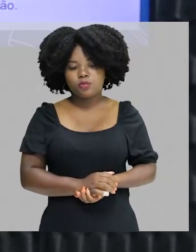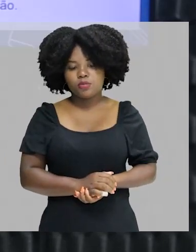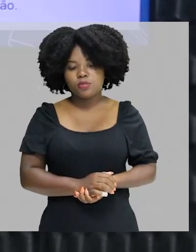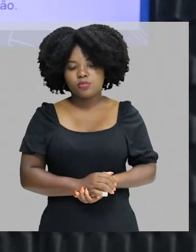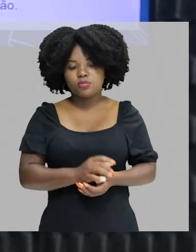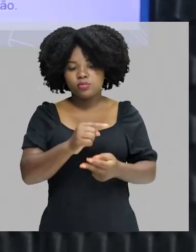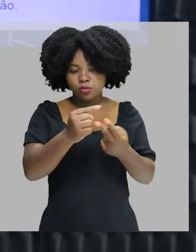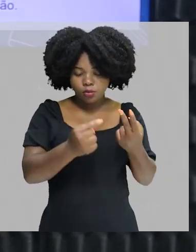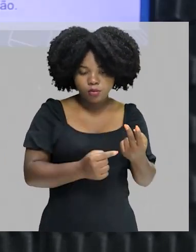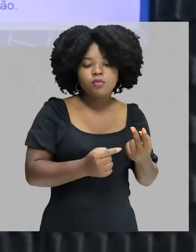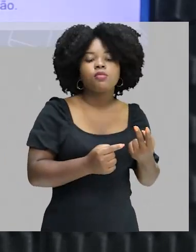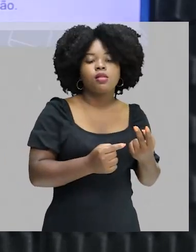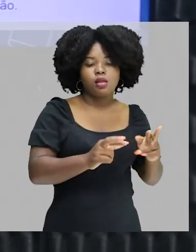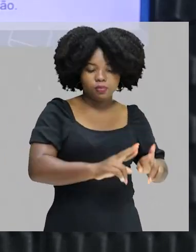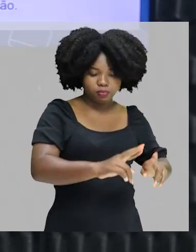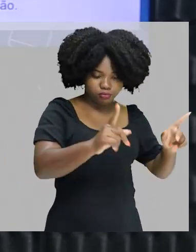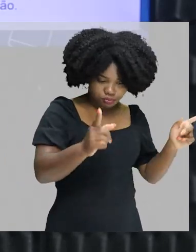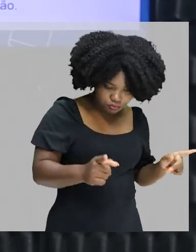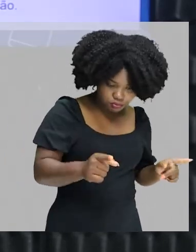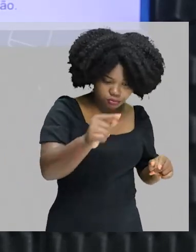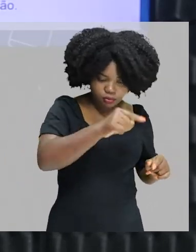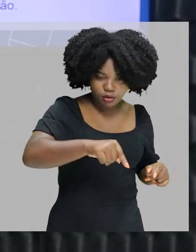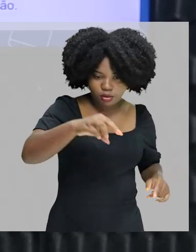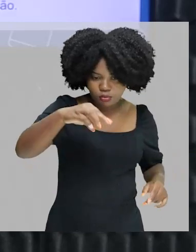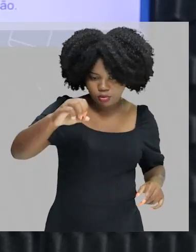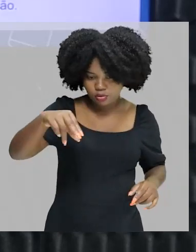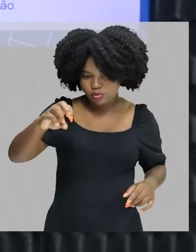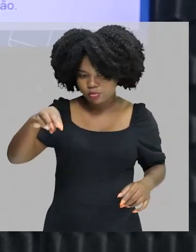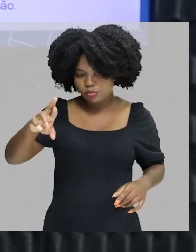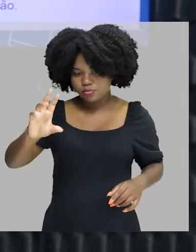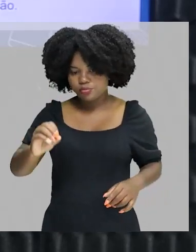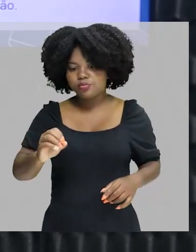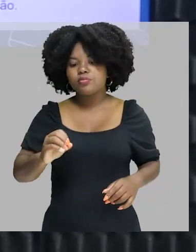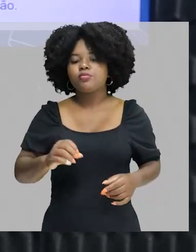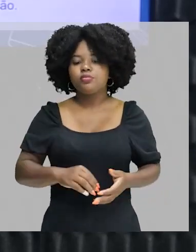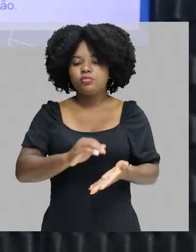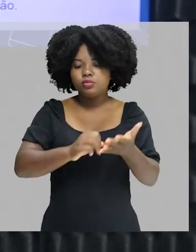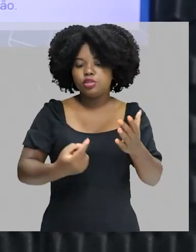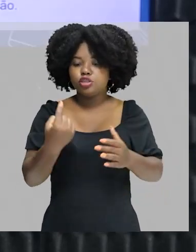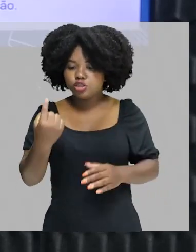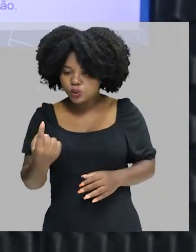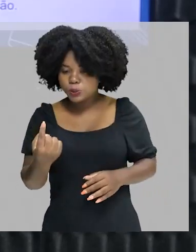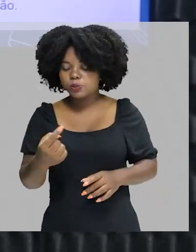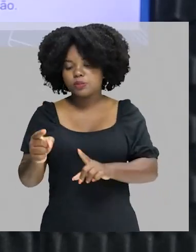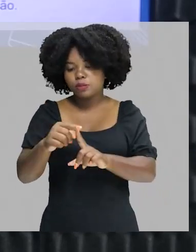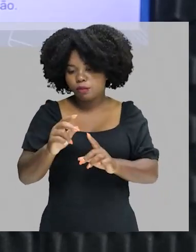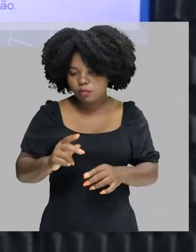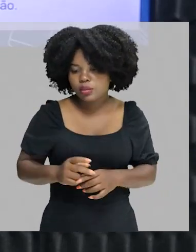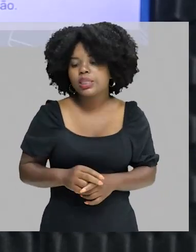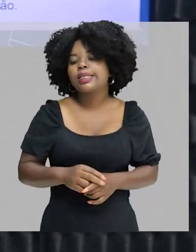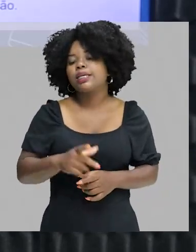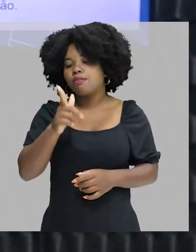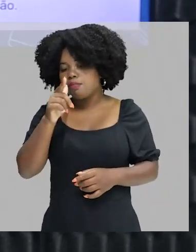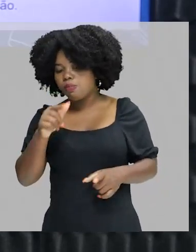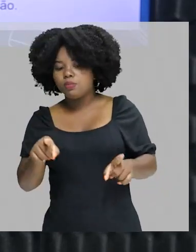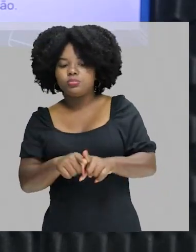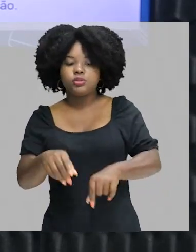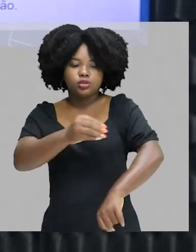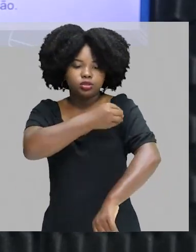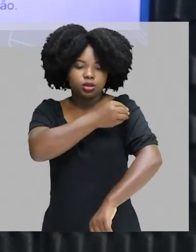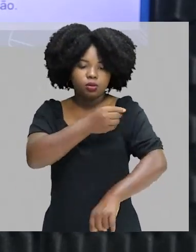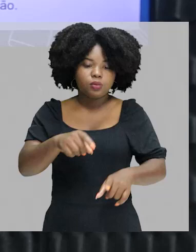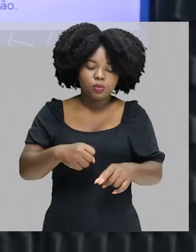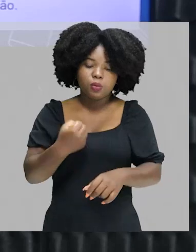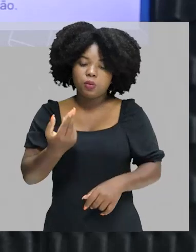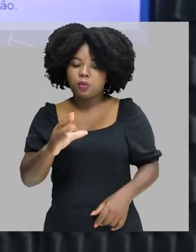dois monômeros diferentes com a eliminação de uma molécula de água, de álcool ou de